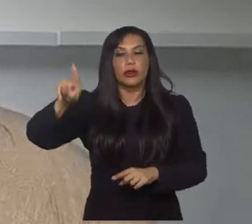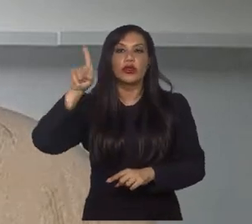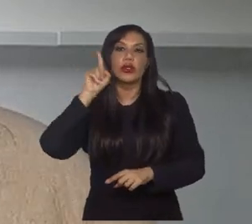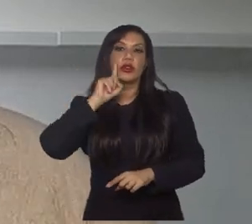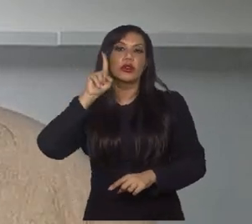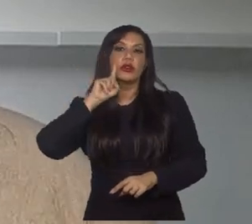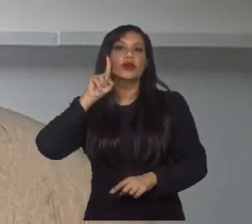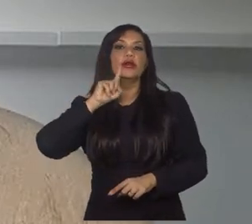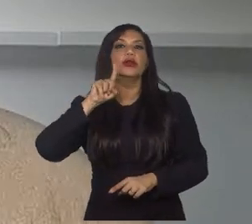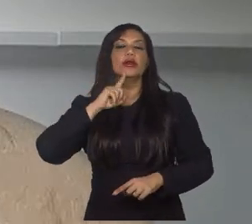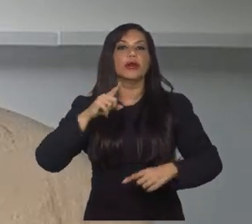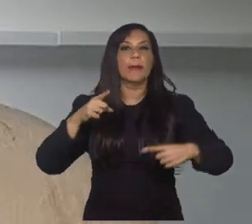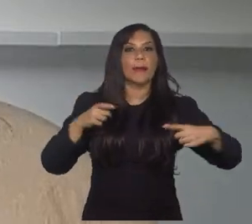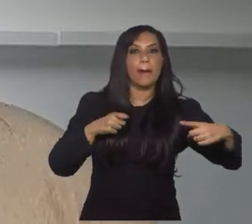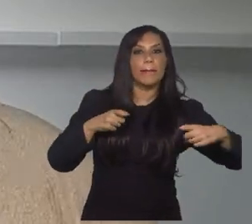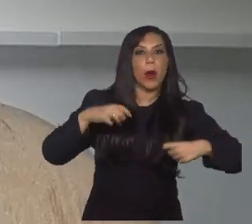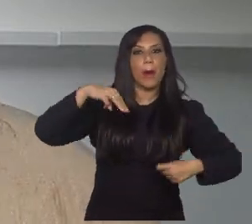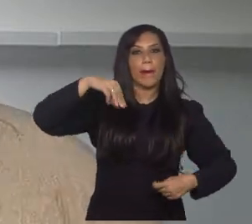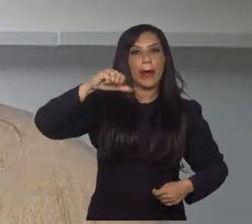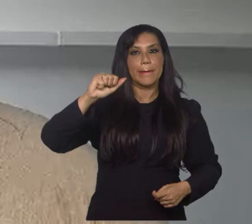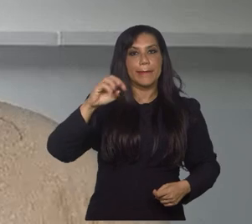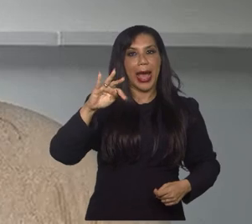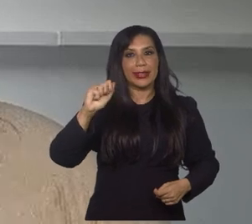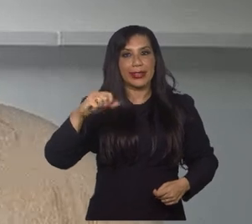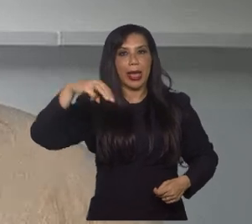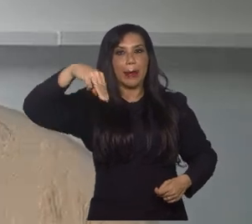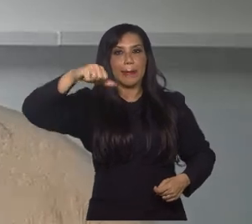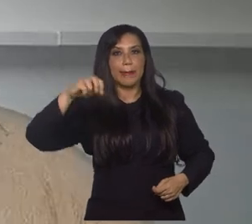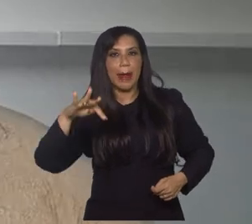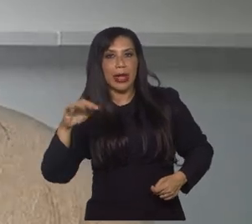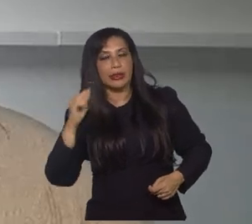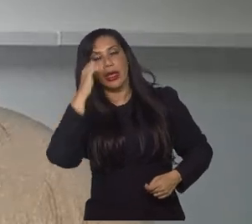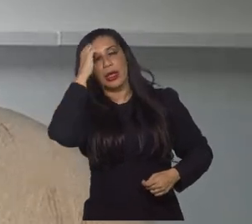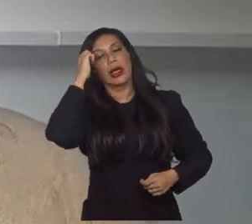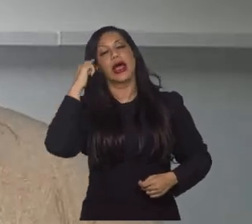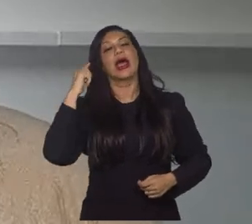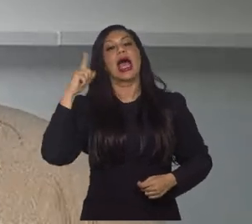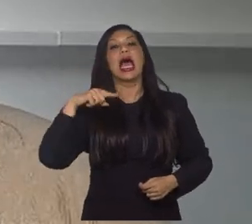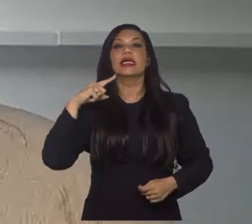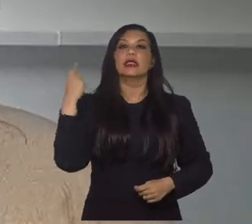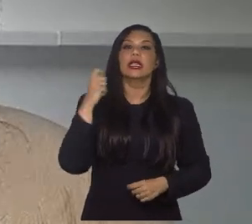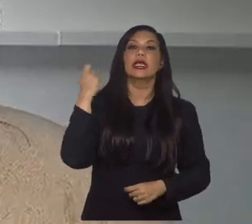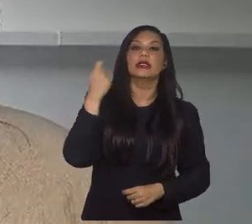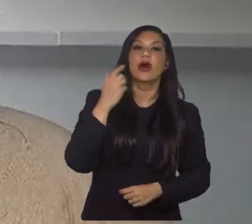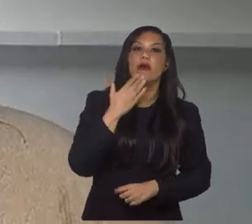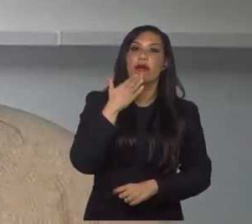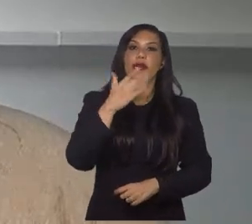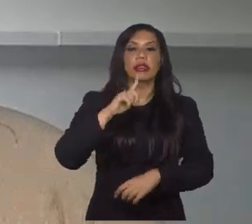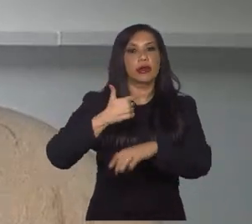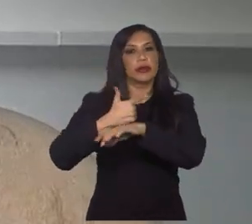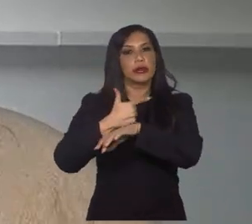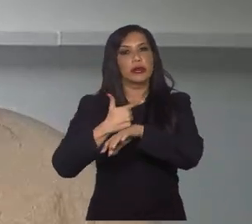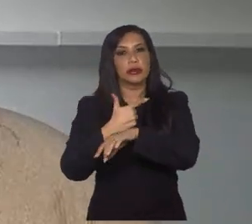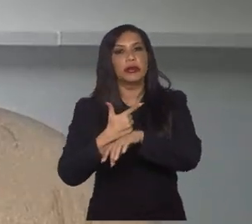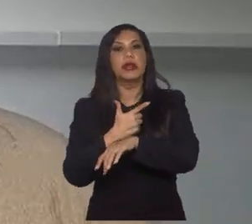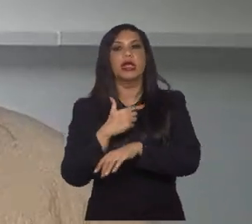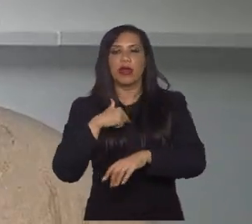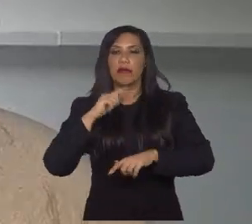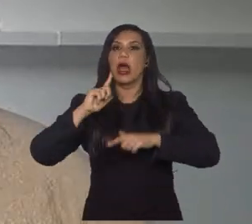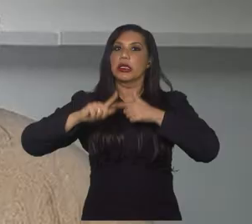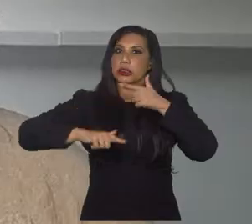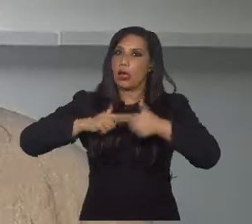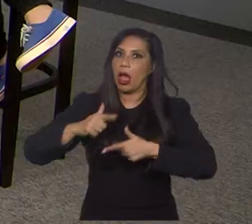né? No mata-mata. Então, é uma seleção que eu acho que é a favorita para pegar o segundo lugar e eu acho que vai dar um